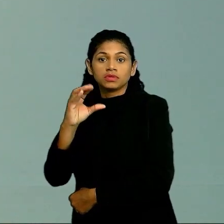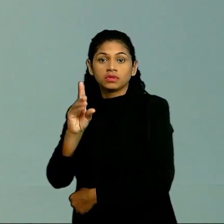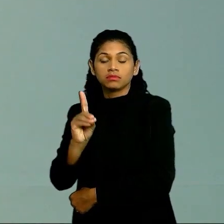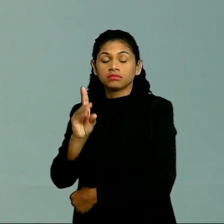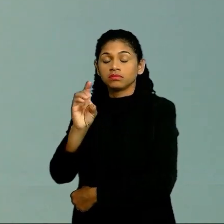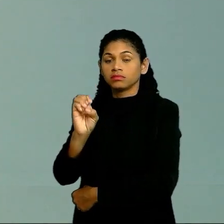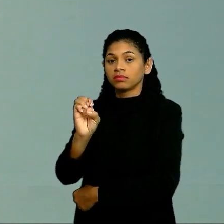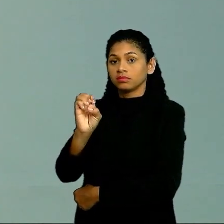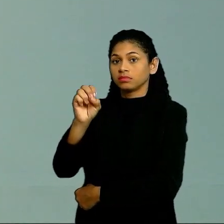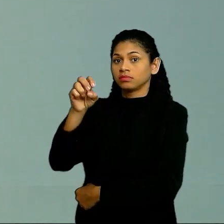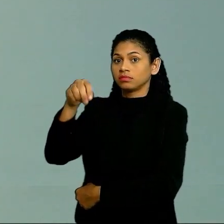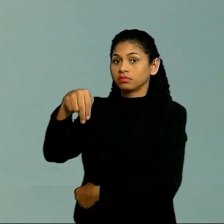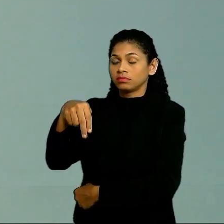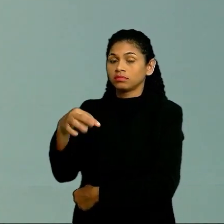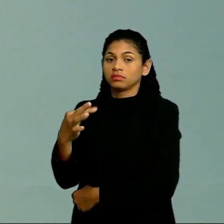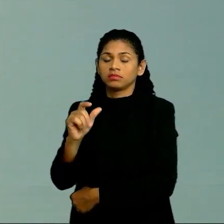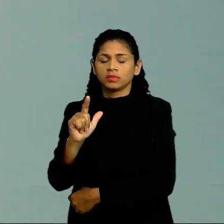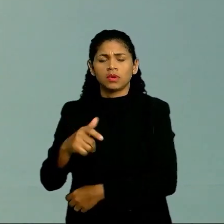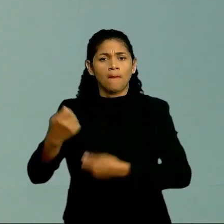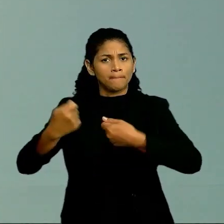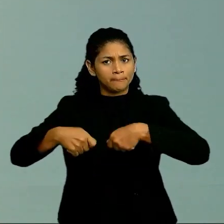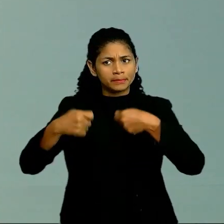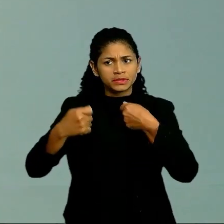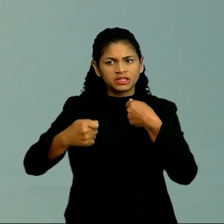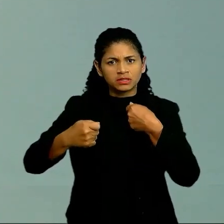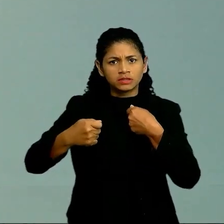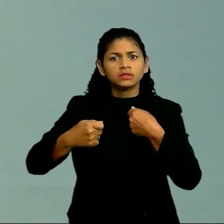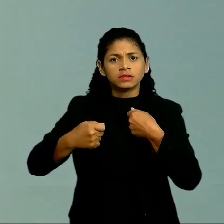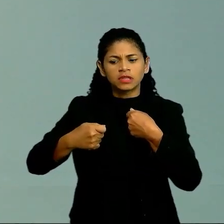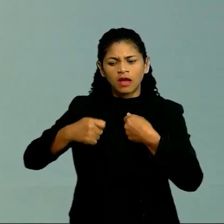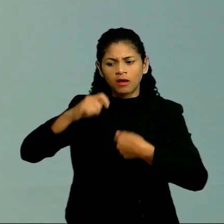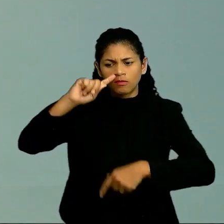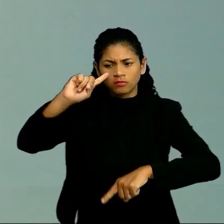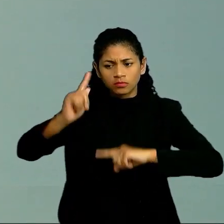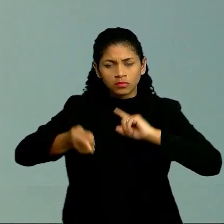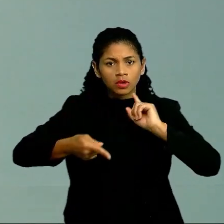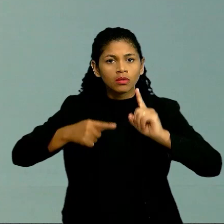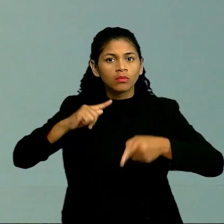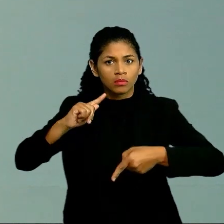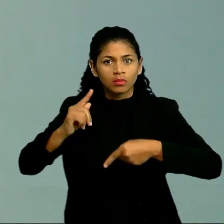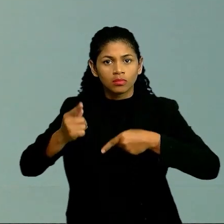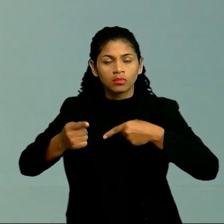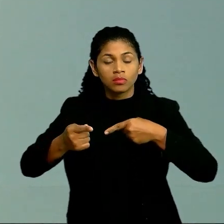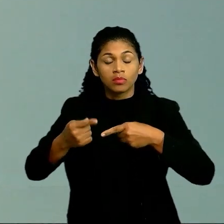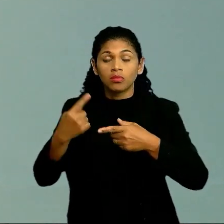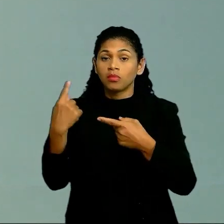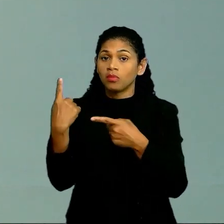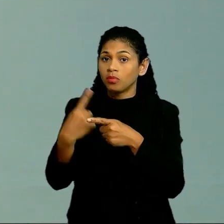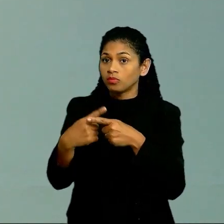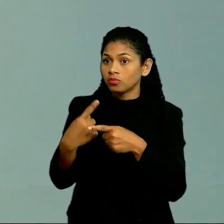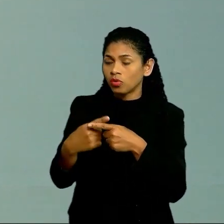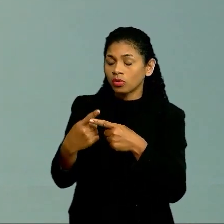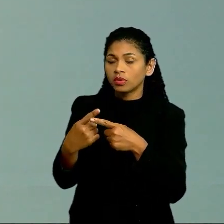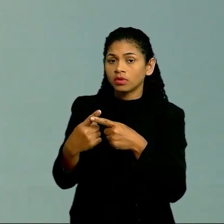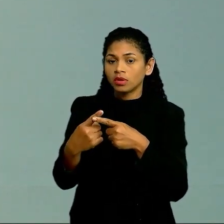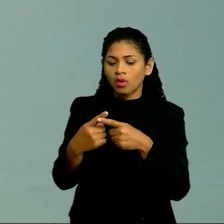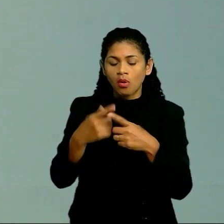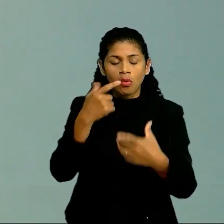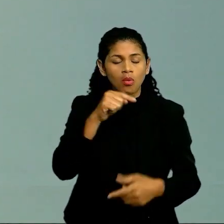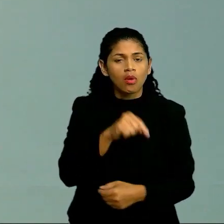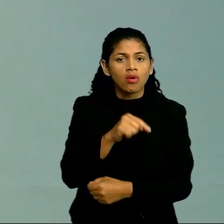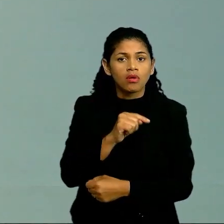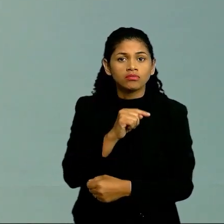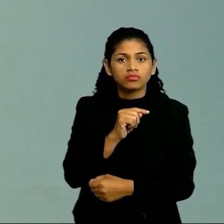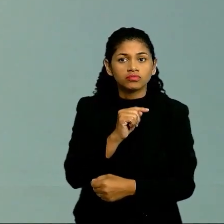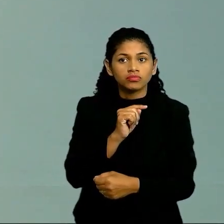cristianismo, precisam ser questionados, porque se de um lado eles exaltam o aspecto do ser humano, por